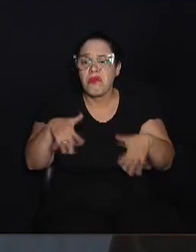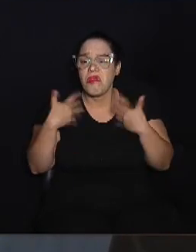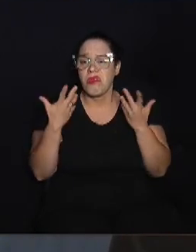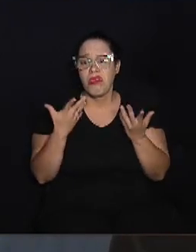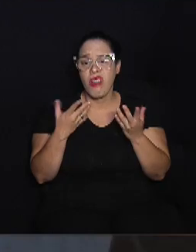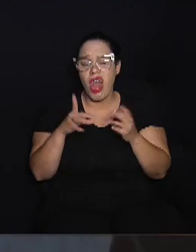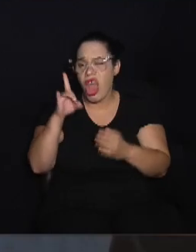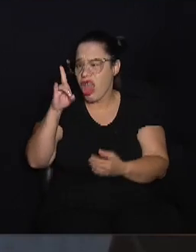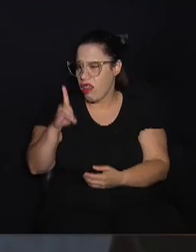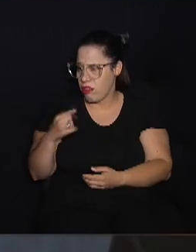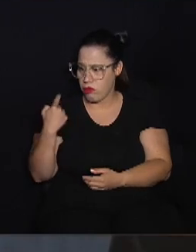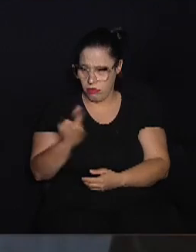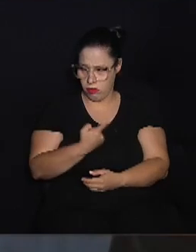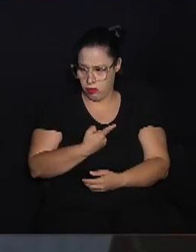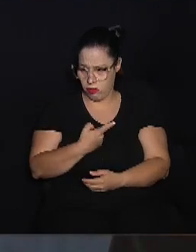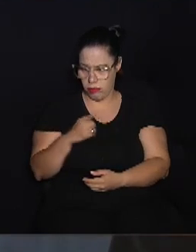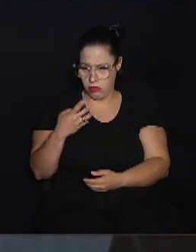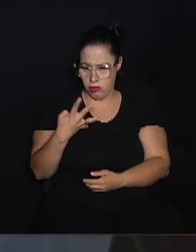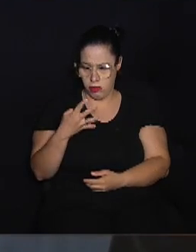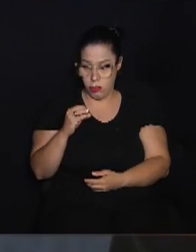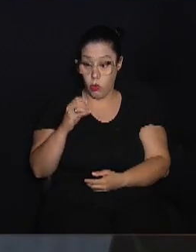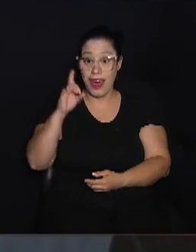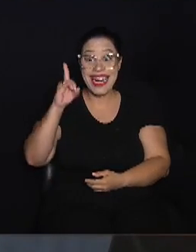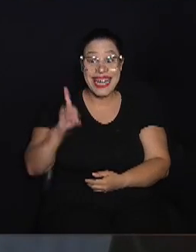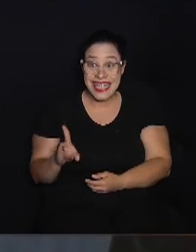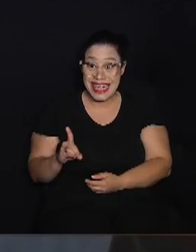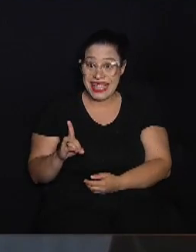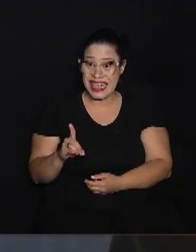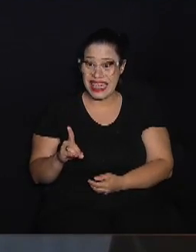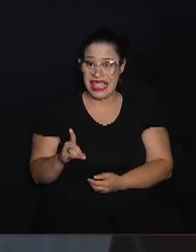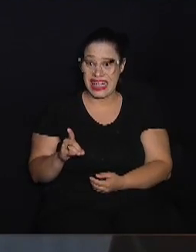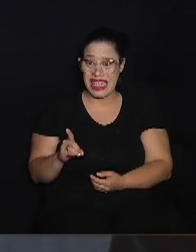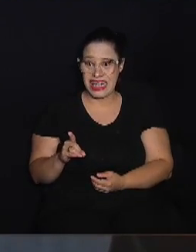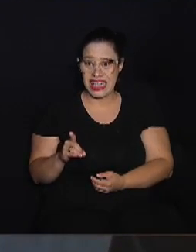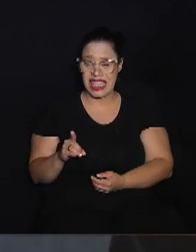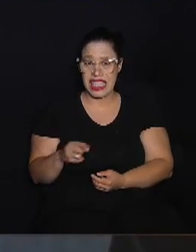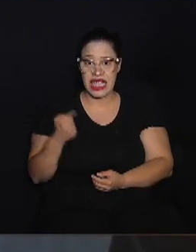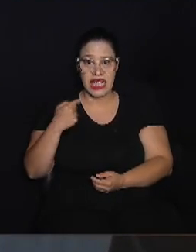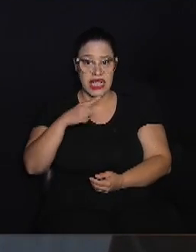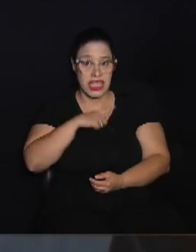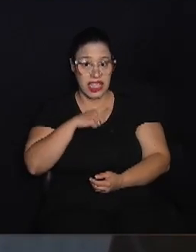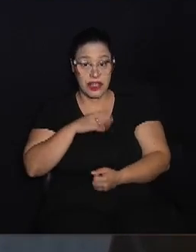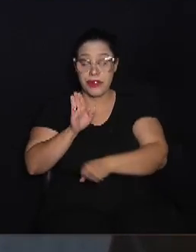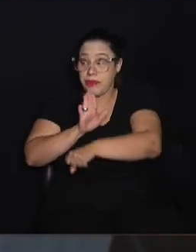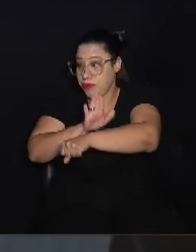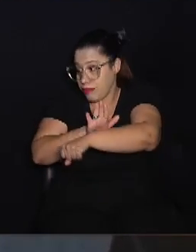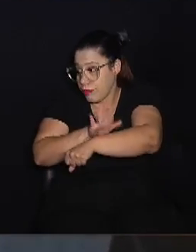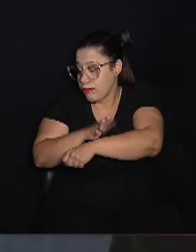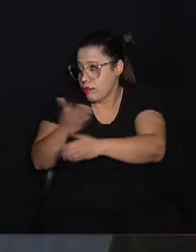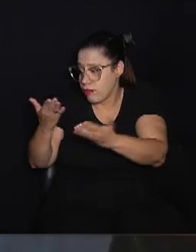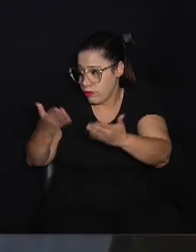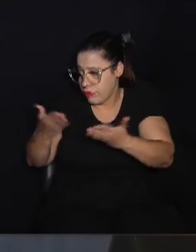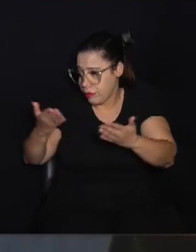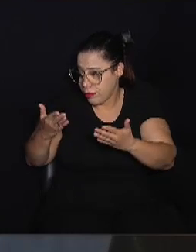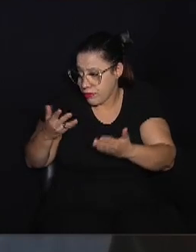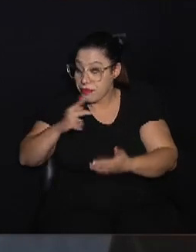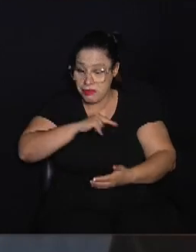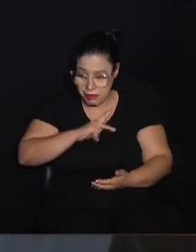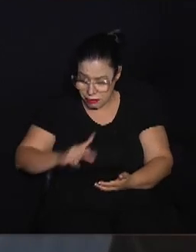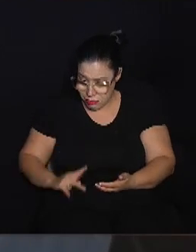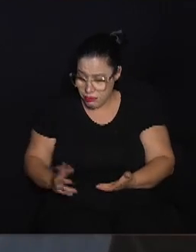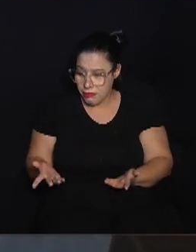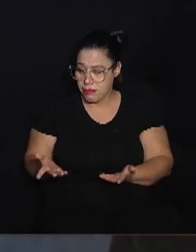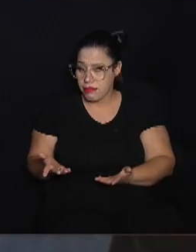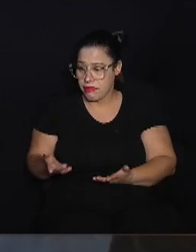uma diretoria, nós somos uma diretoria de 40 diretores. E nós temos a ajuda hoje do nosso presidente,